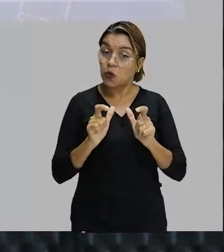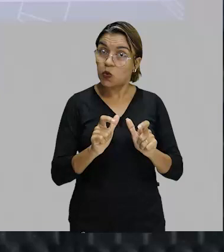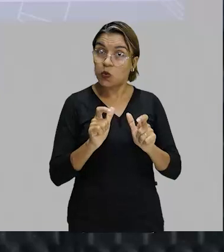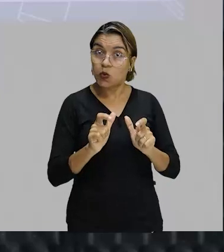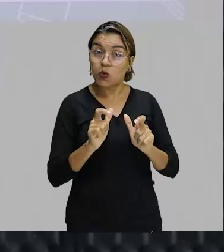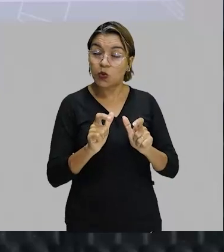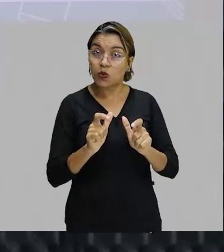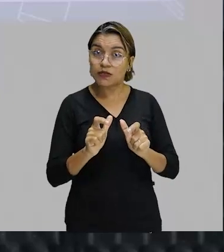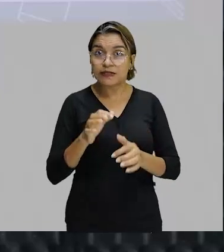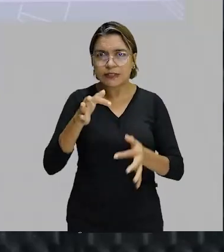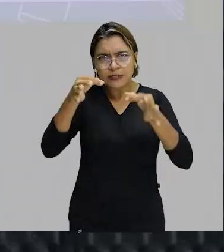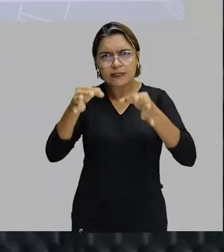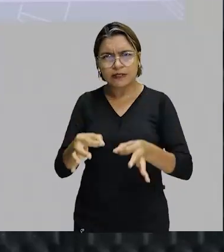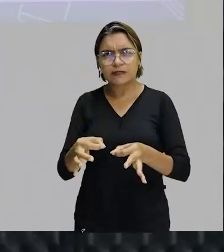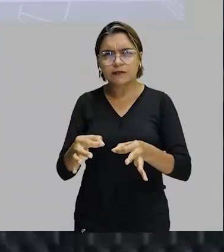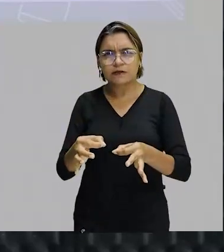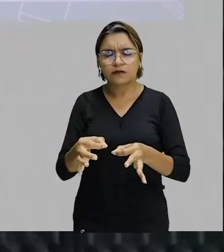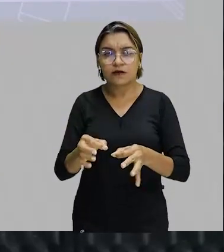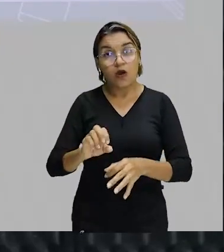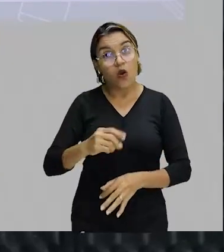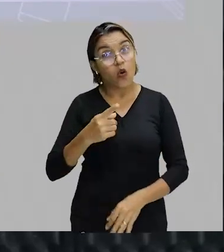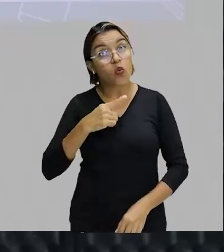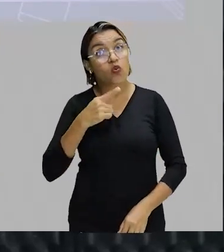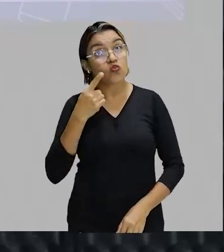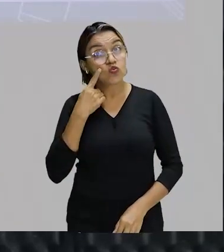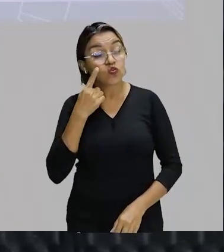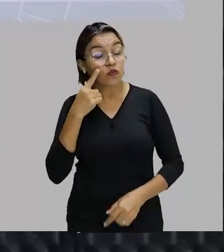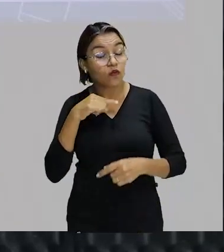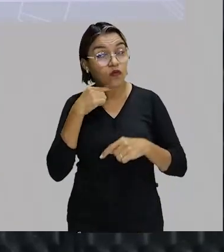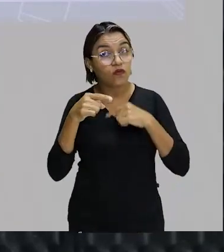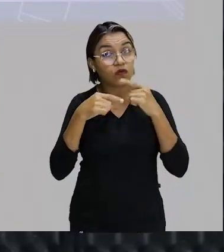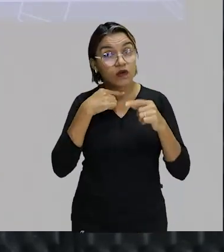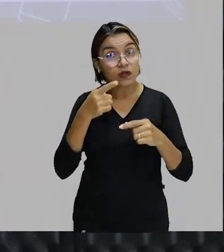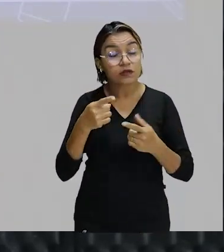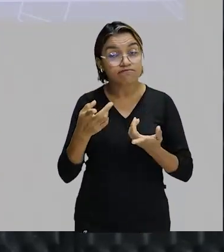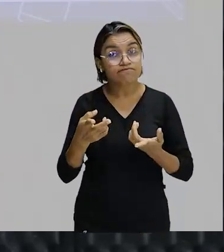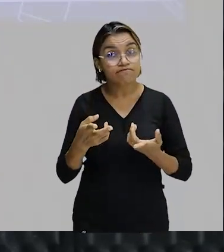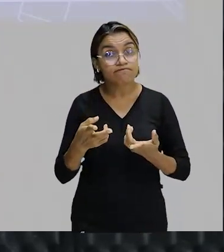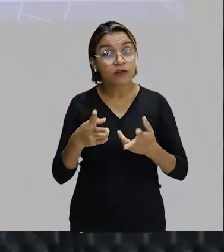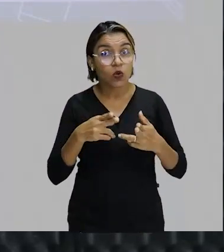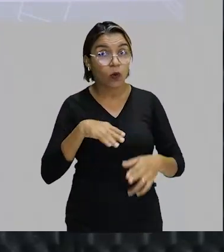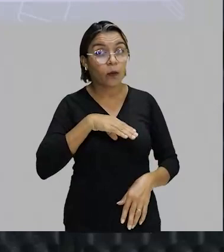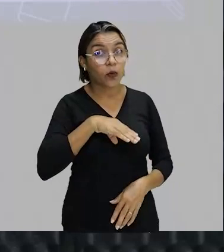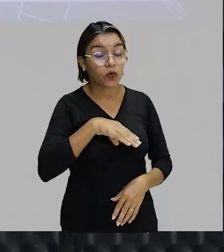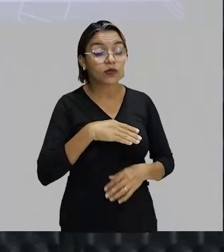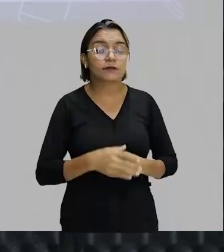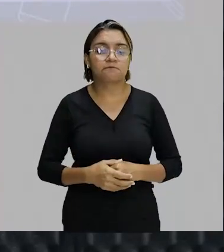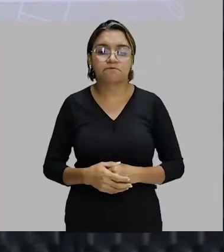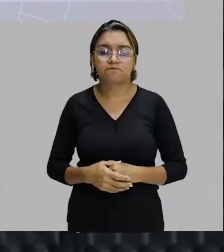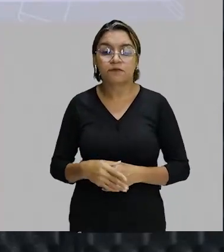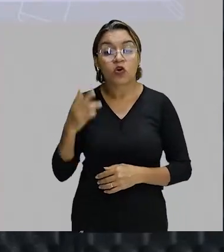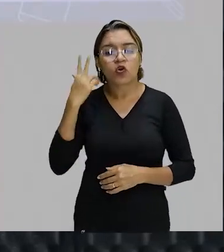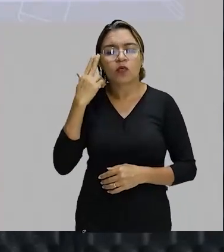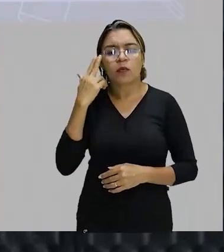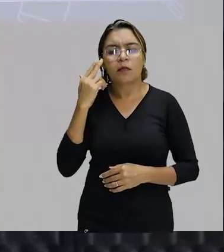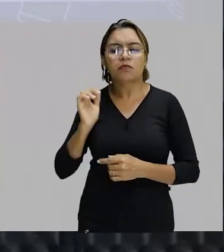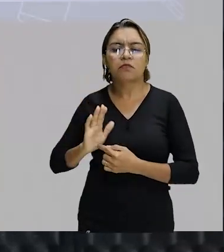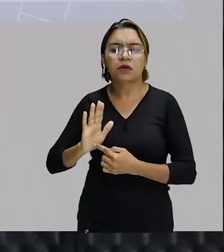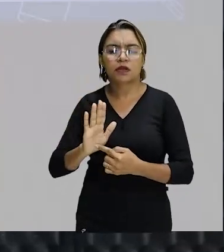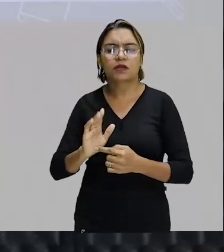lugar, certeza ou dúvida, como nós chamamos em língua portuguesa. E eles normalmente